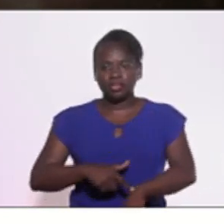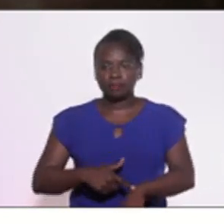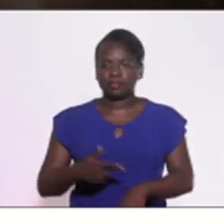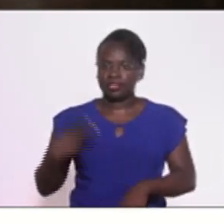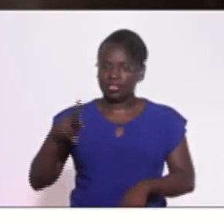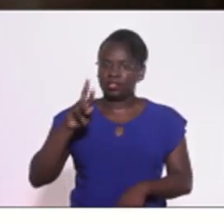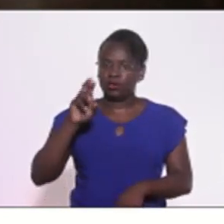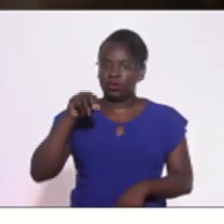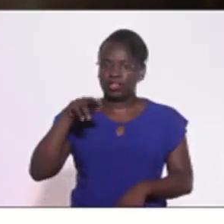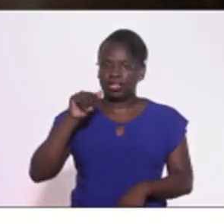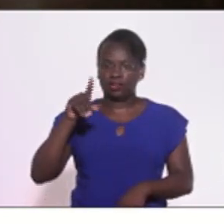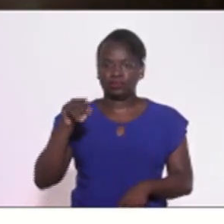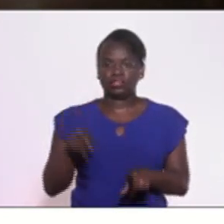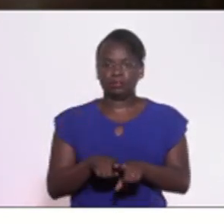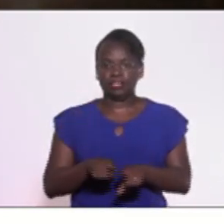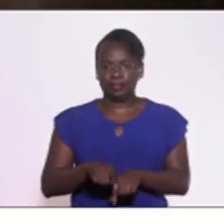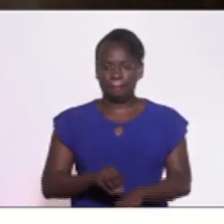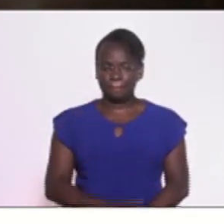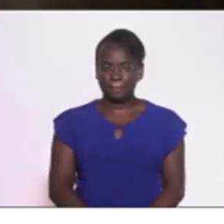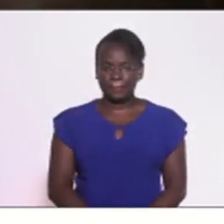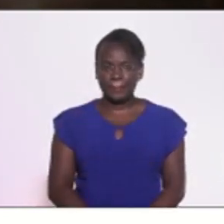Rony.